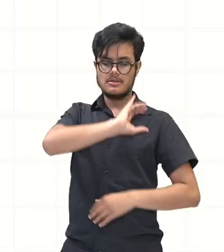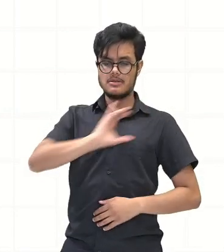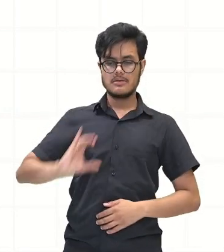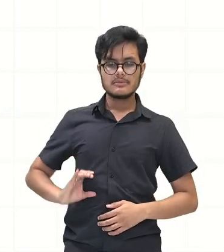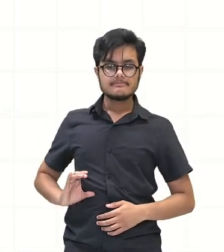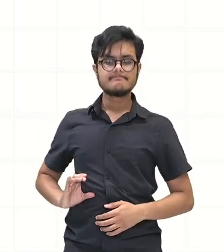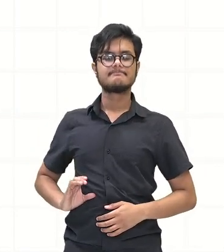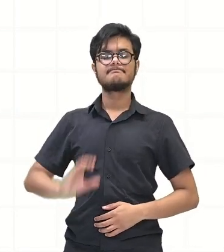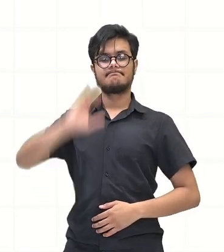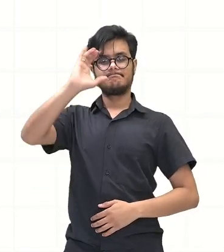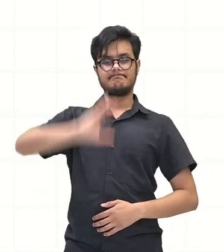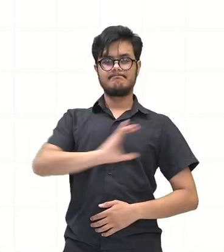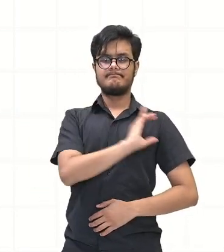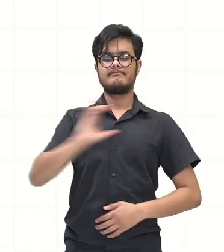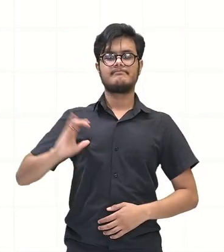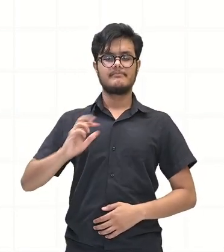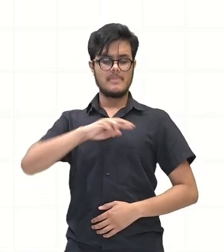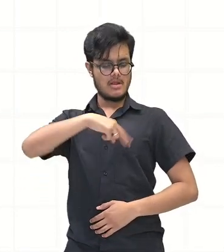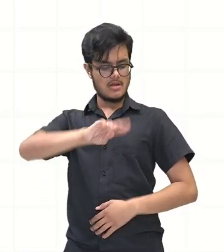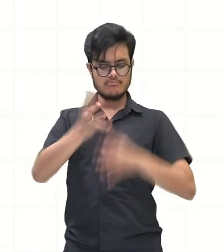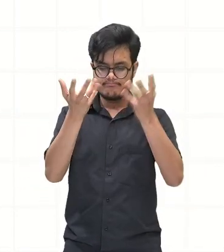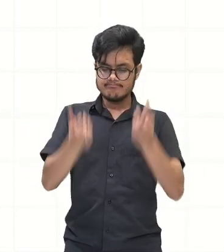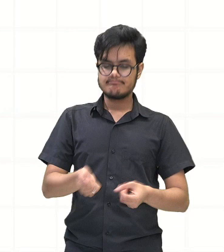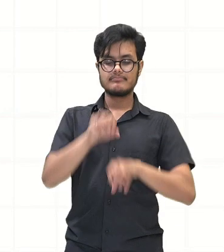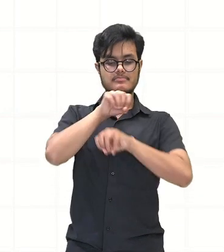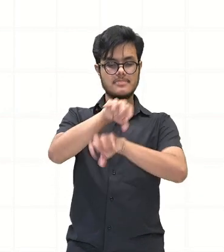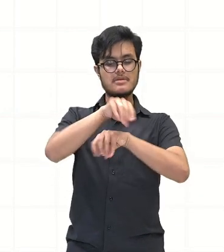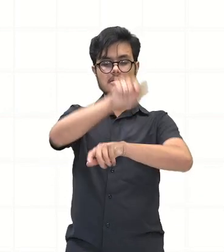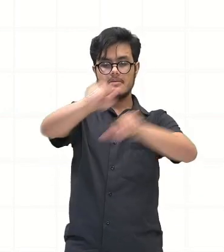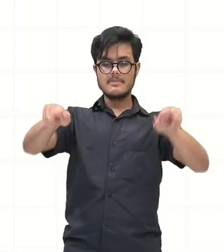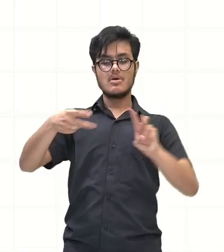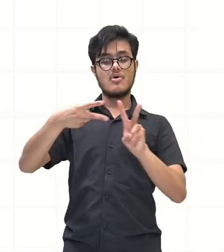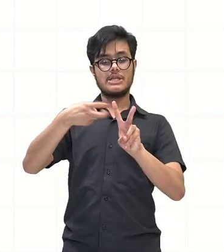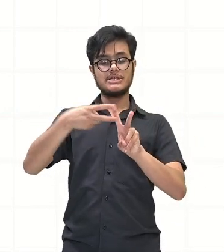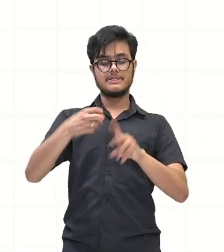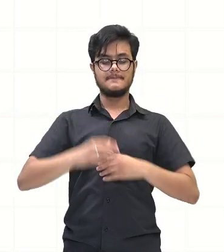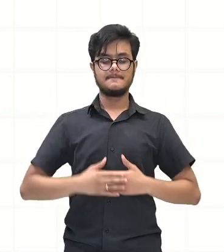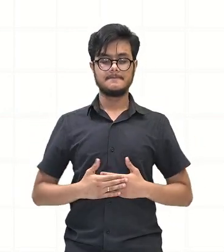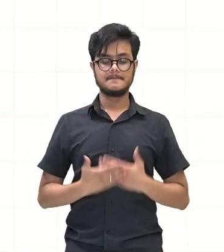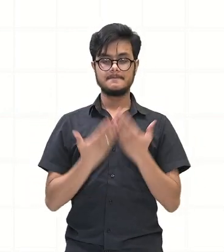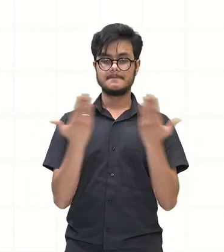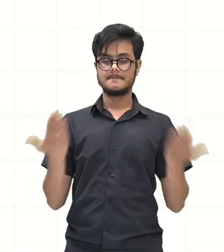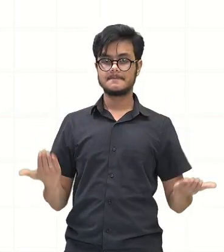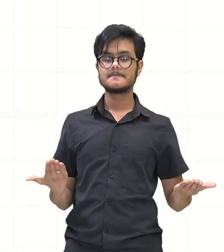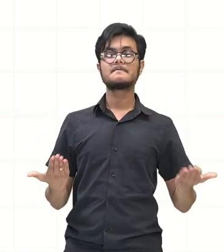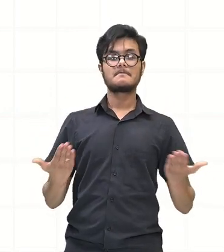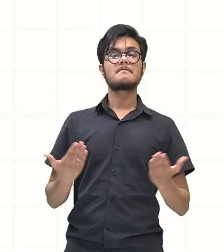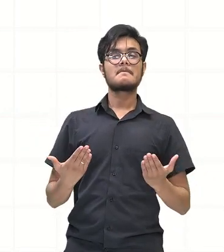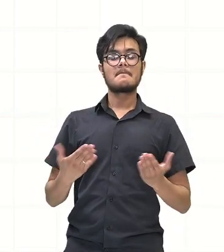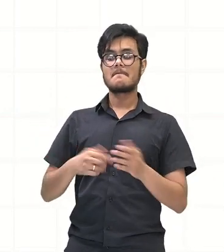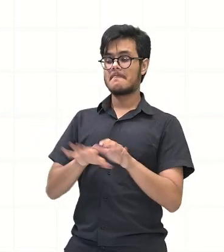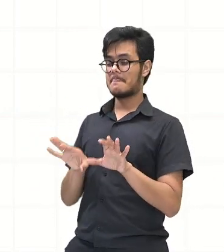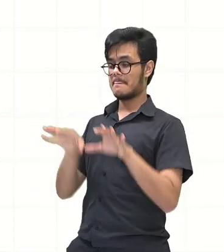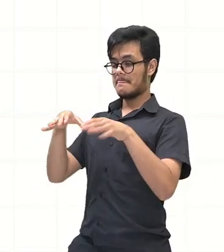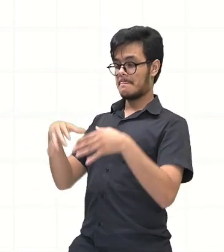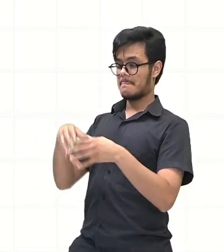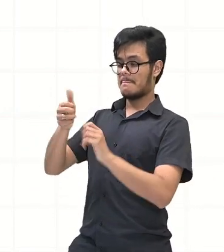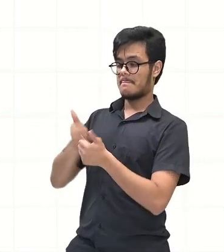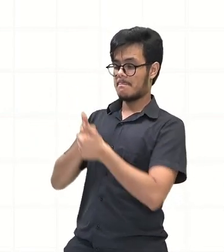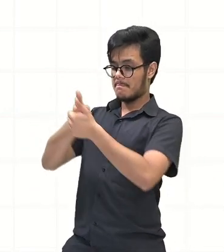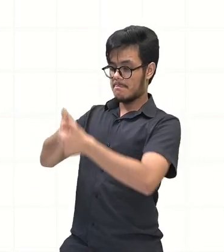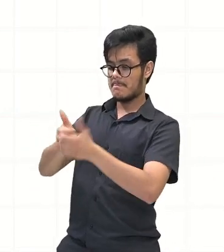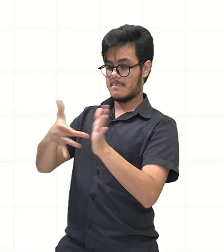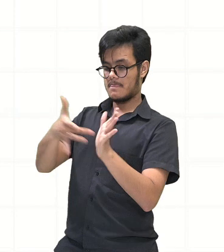nova religião para essas pessoas que estavam aqui. Então, os jesuítas vão tentar aliviar o sofrimento